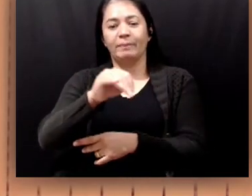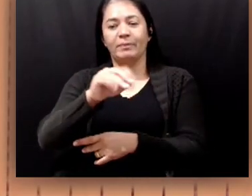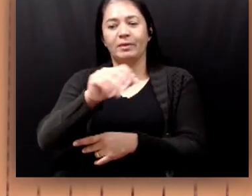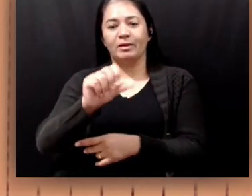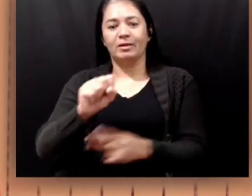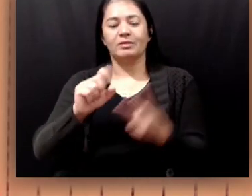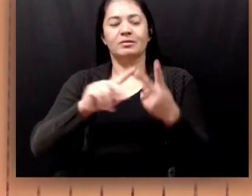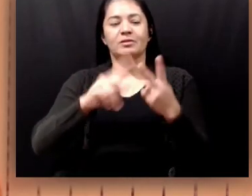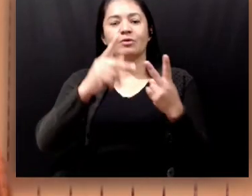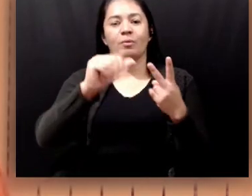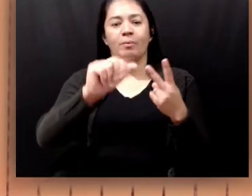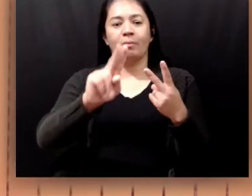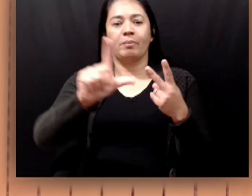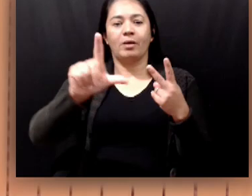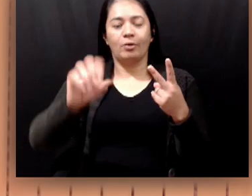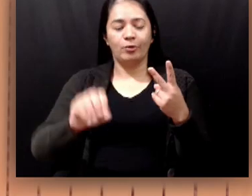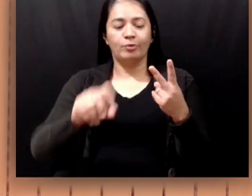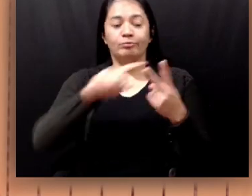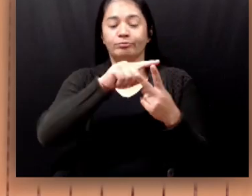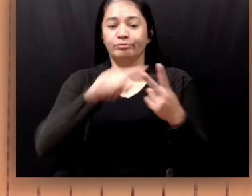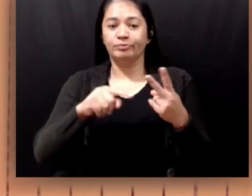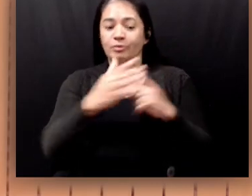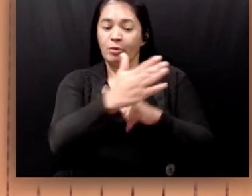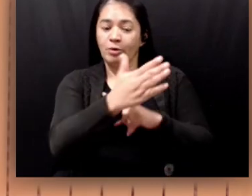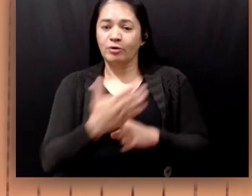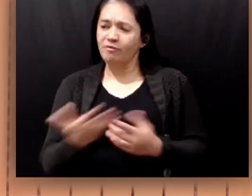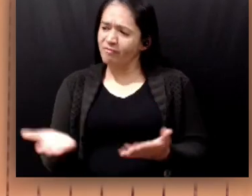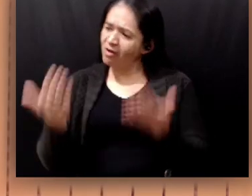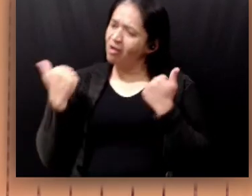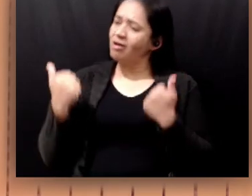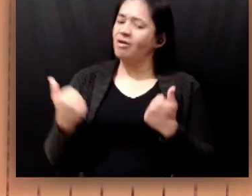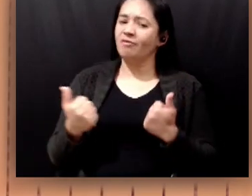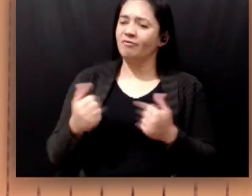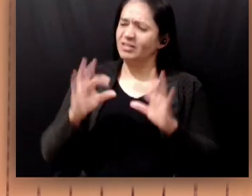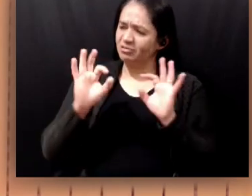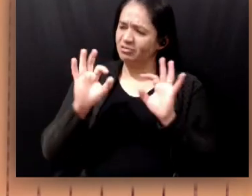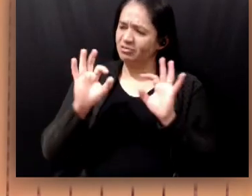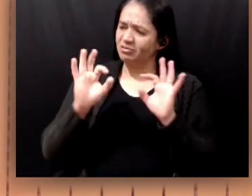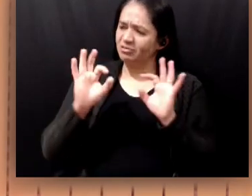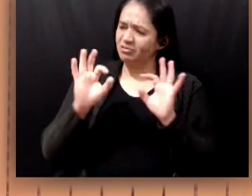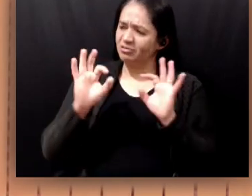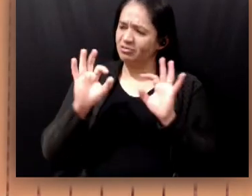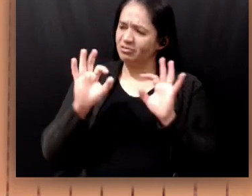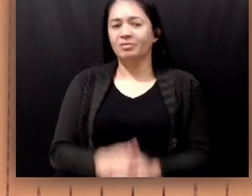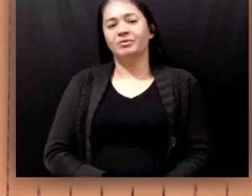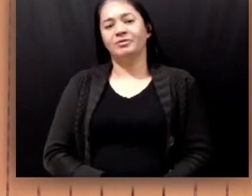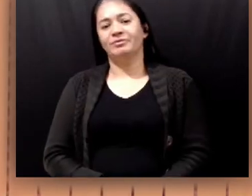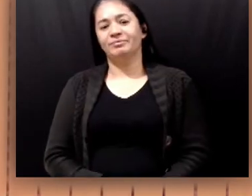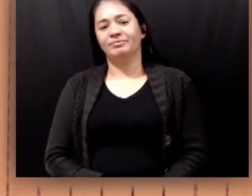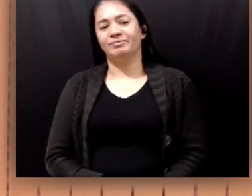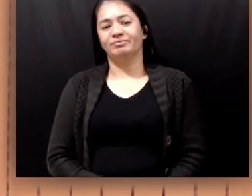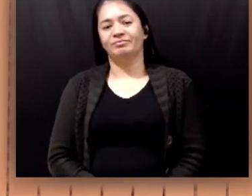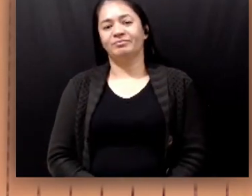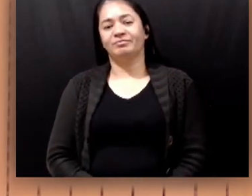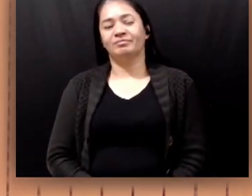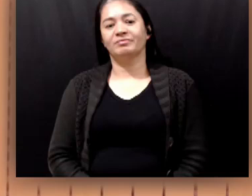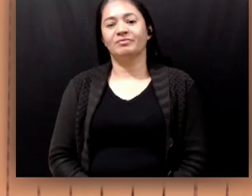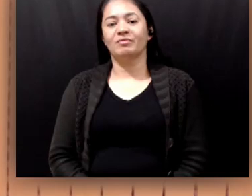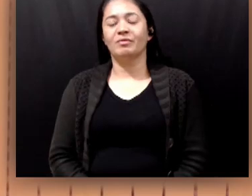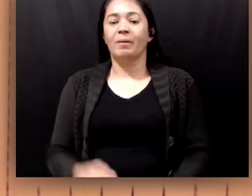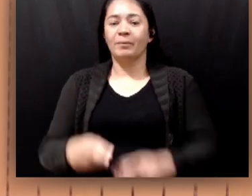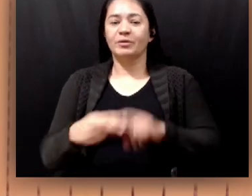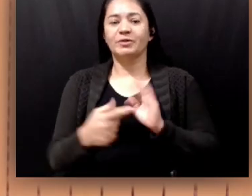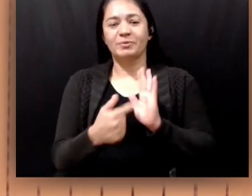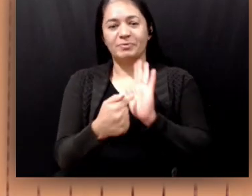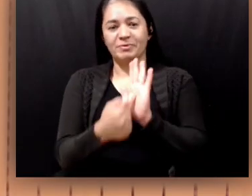né, me ajudaram. Vamos lá, vai dar tudo certo, né? E aí foi aonde me apresentaram o